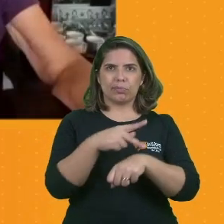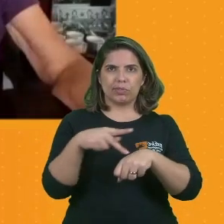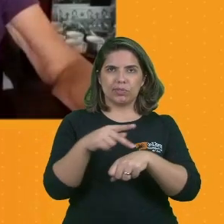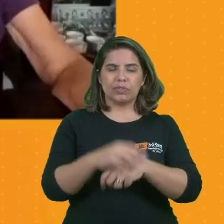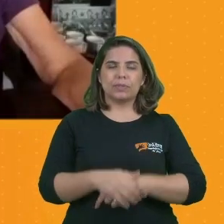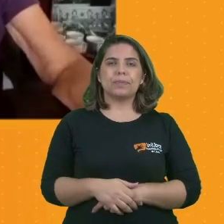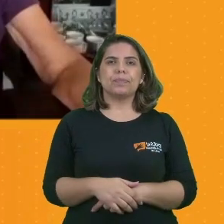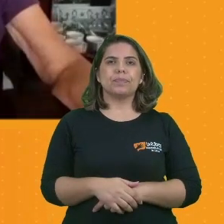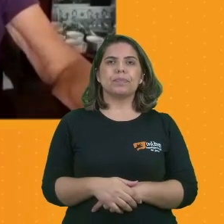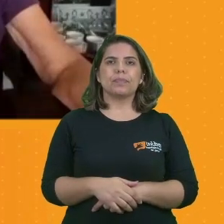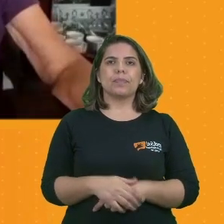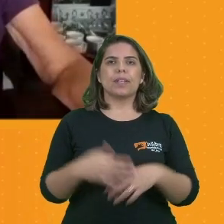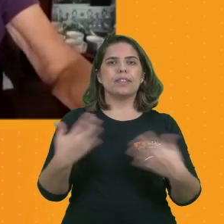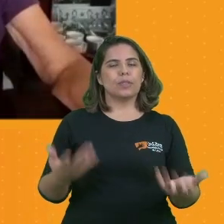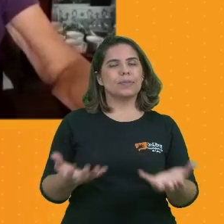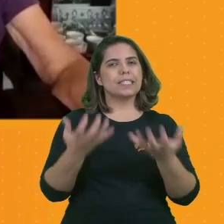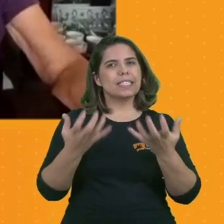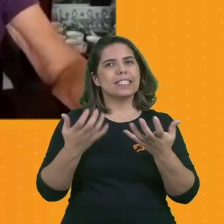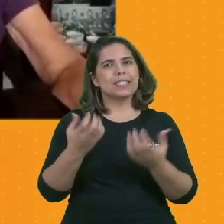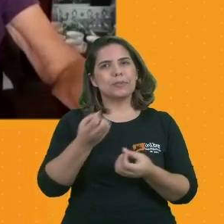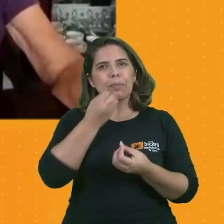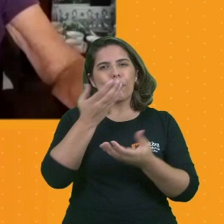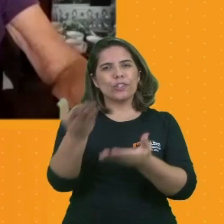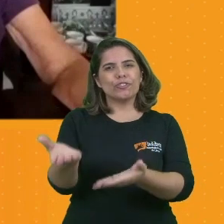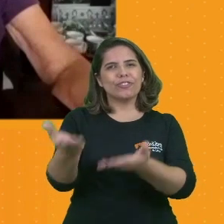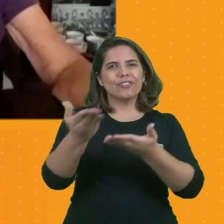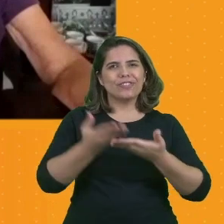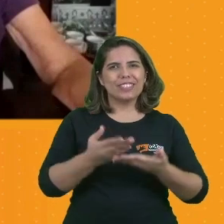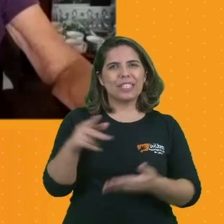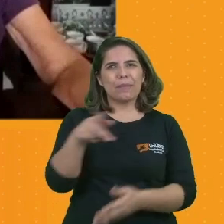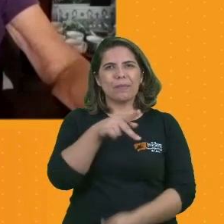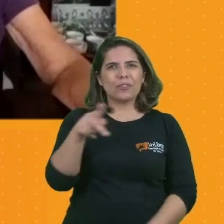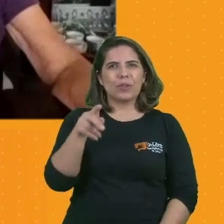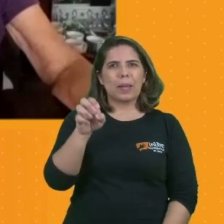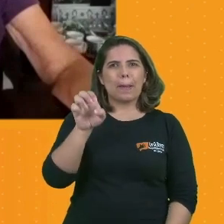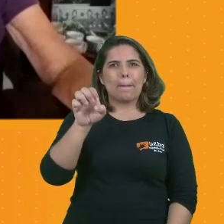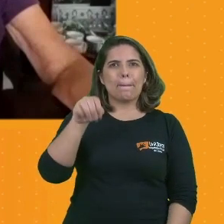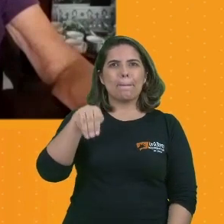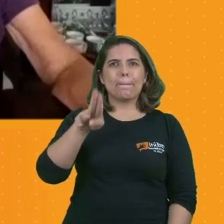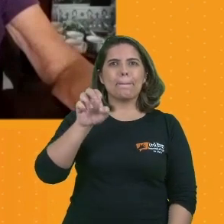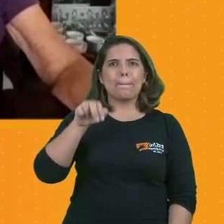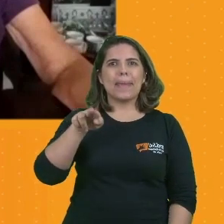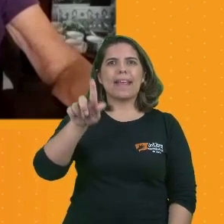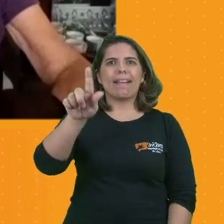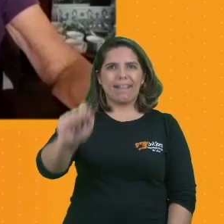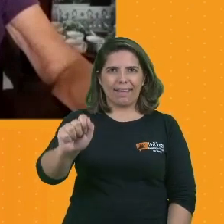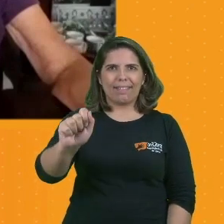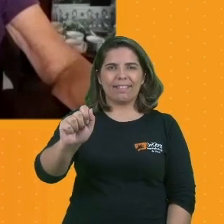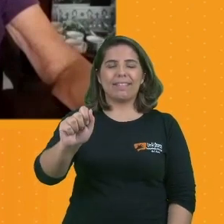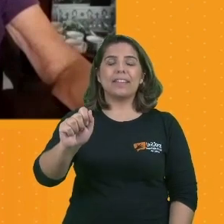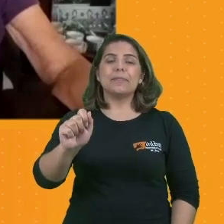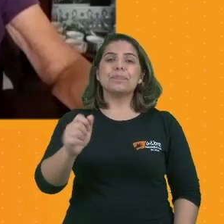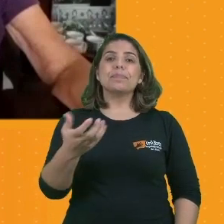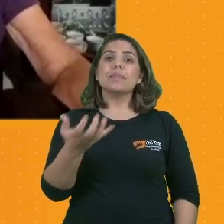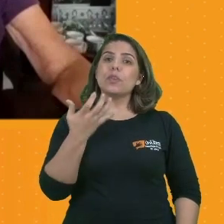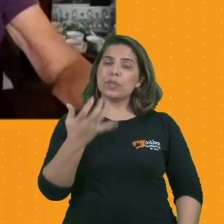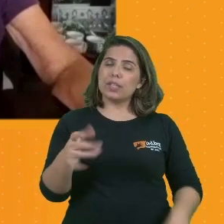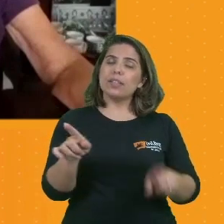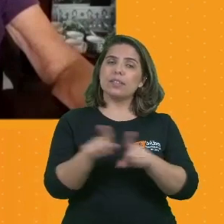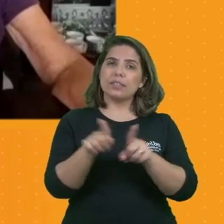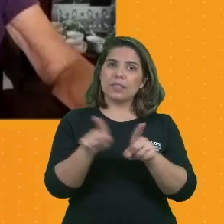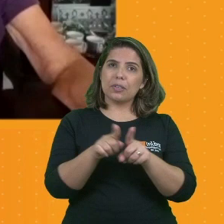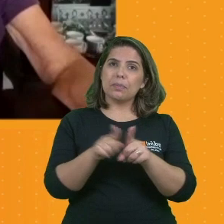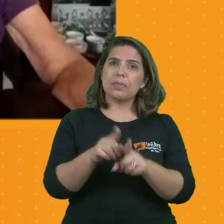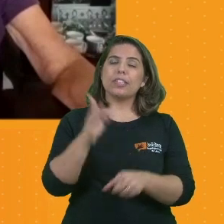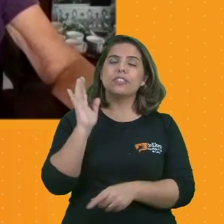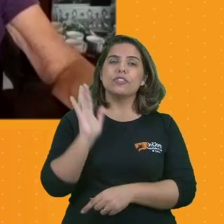eu queria dar boas-vindas professora meiga e eu queria